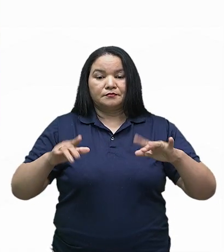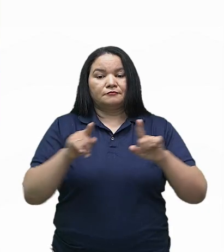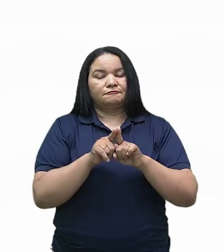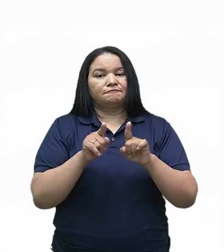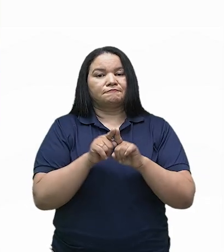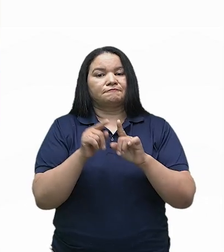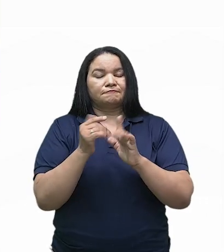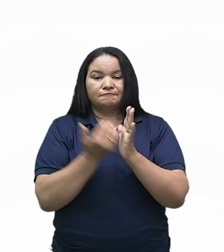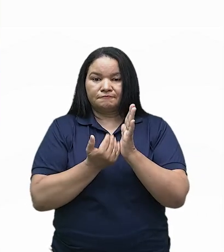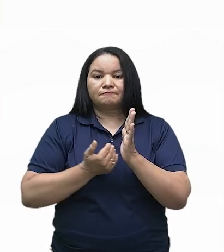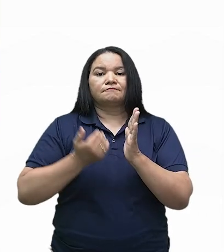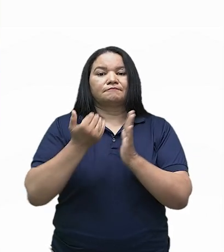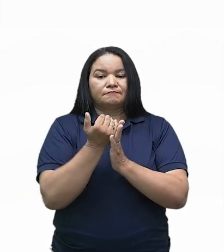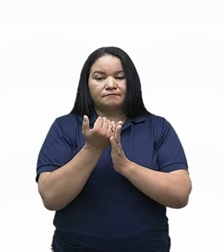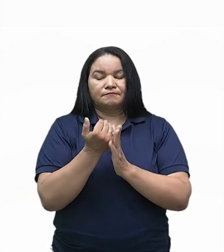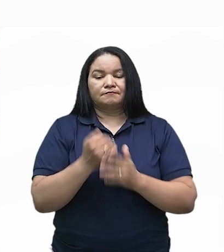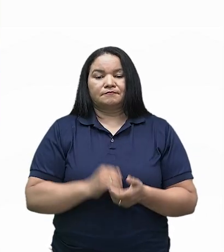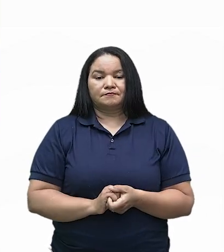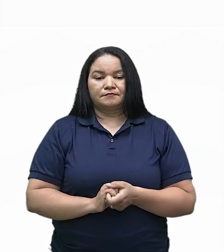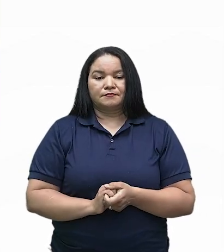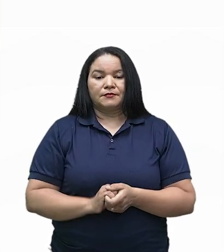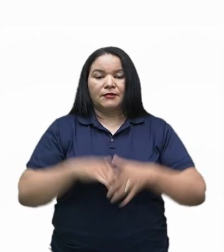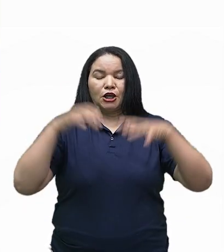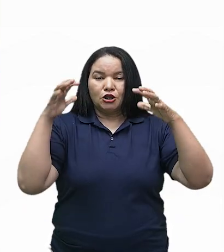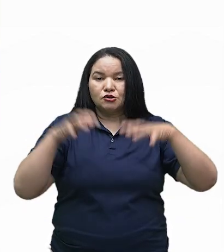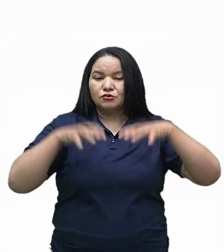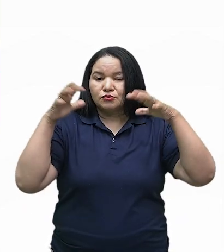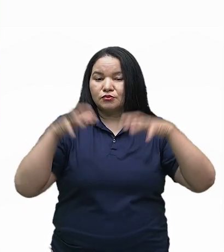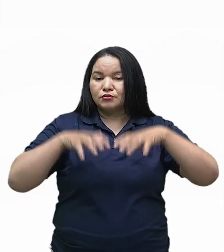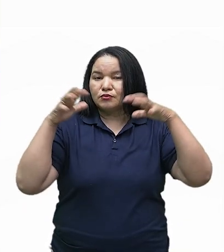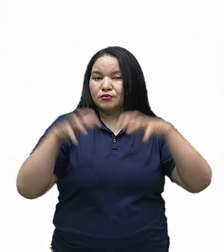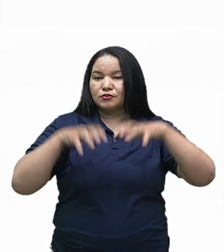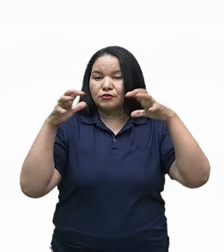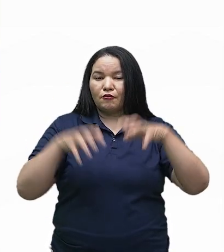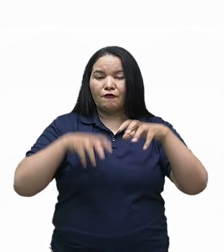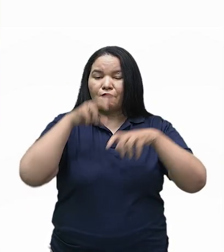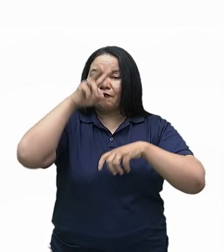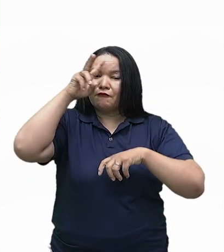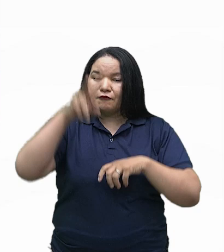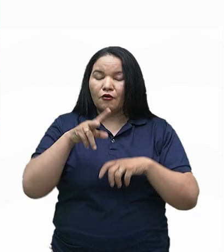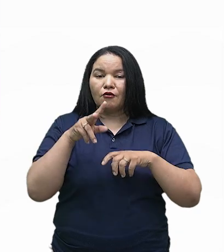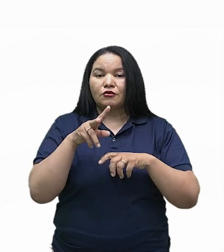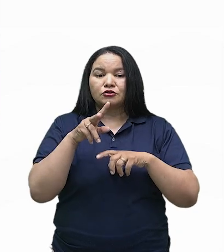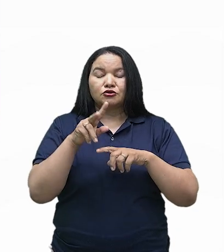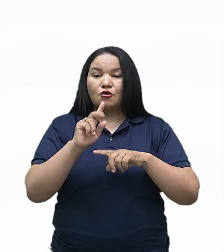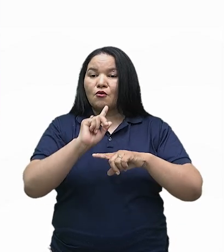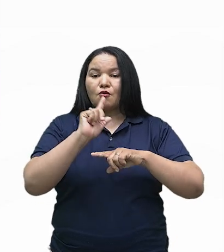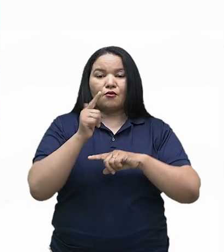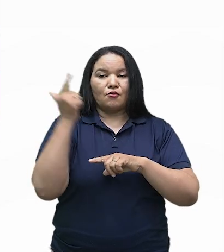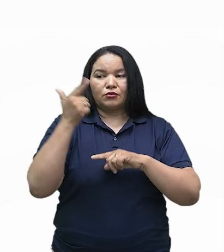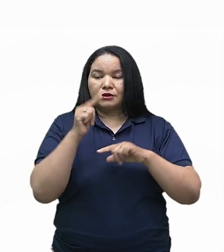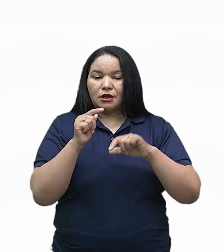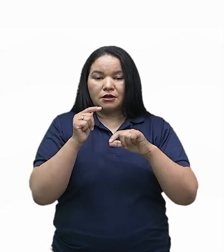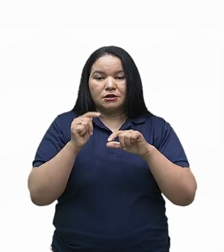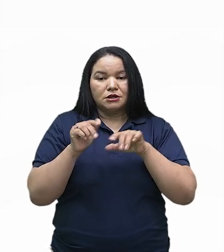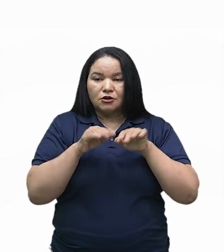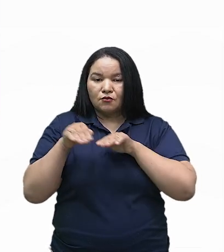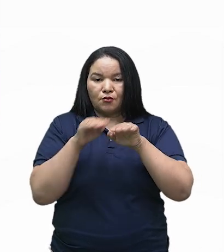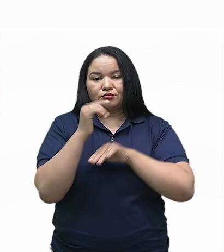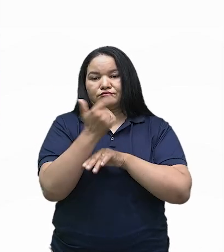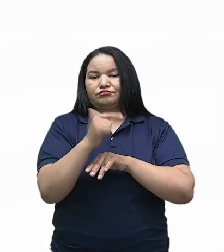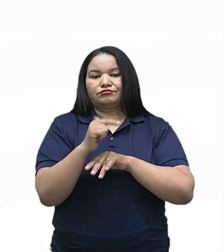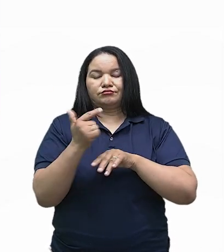com uma maior recorrência. Chuvas muito volumosas que não se comparam a outras registradas nas